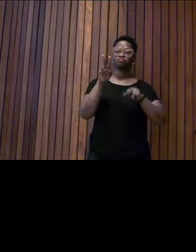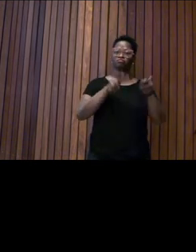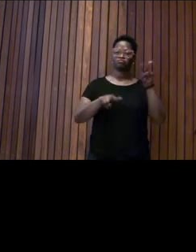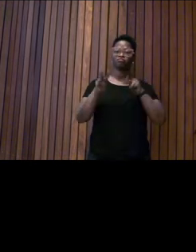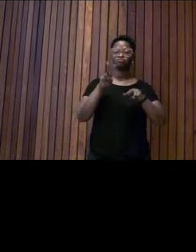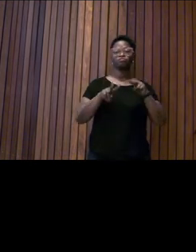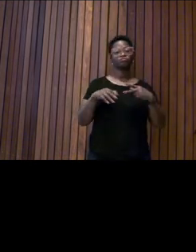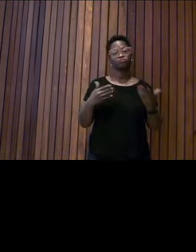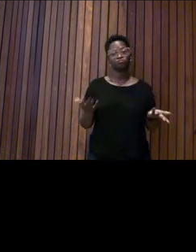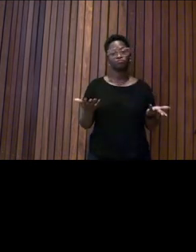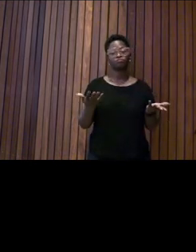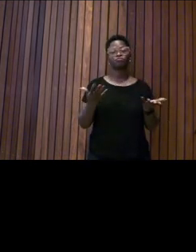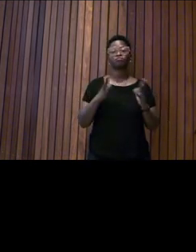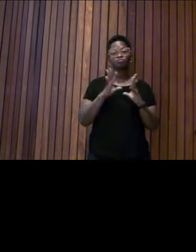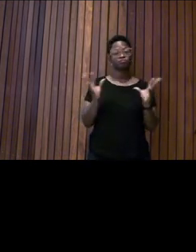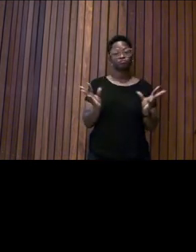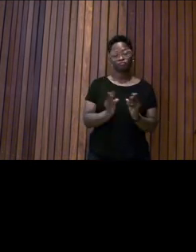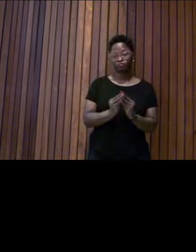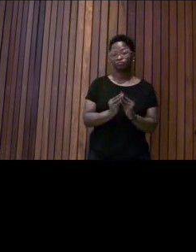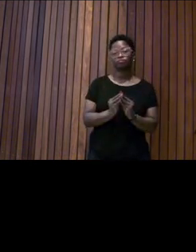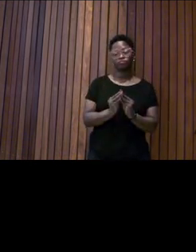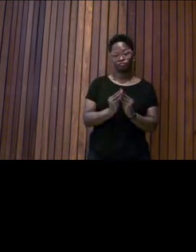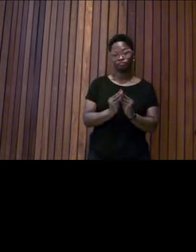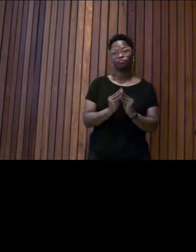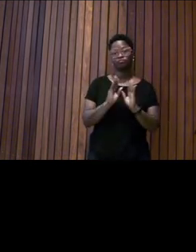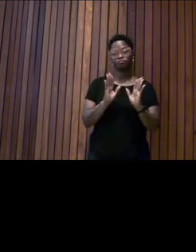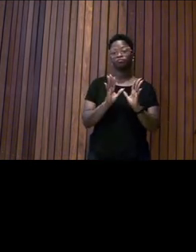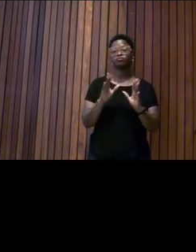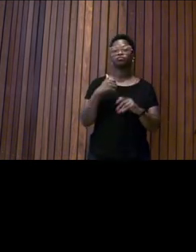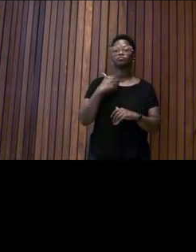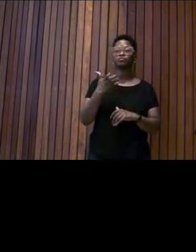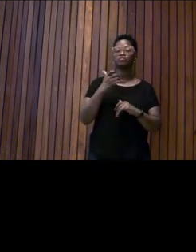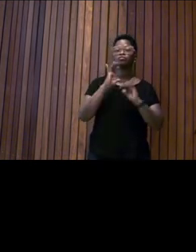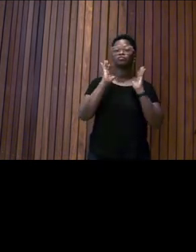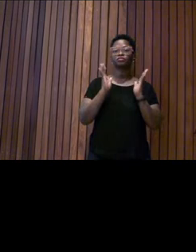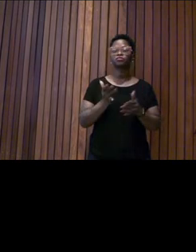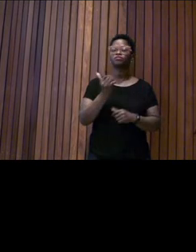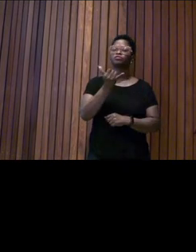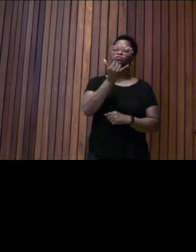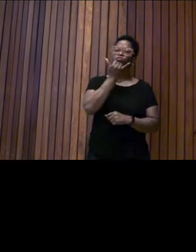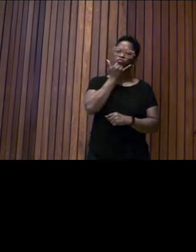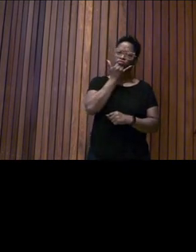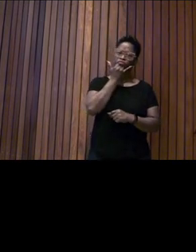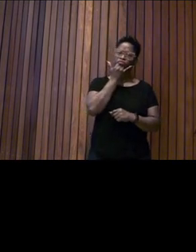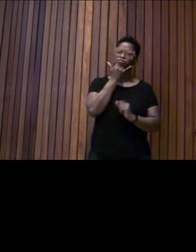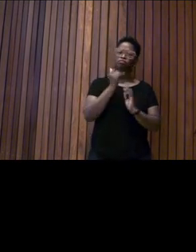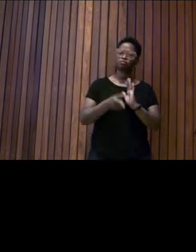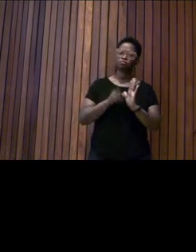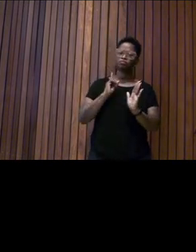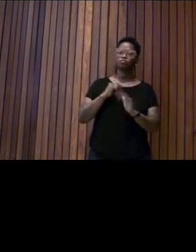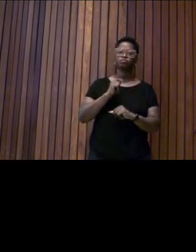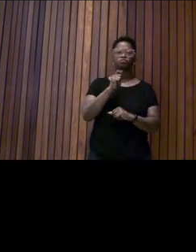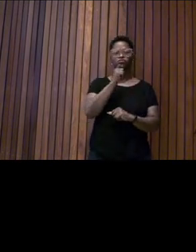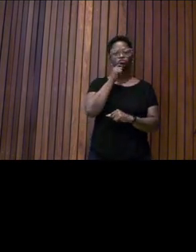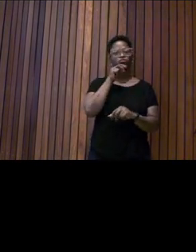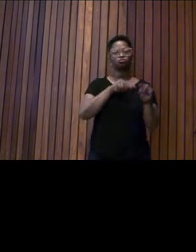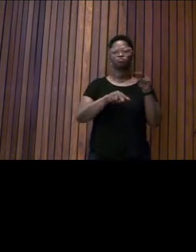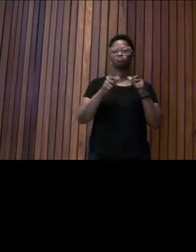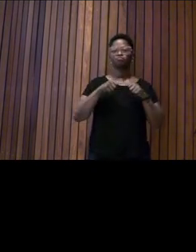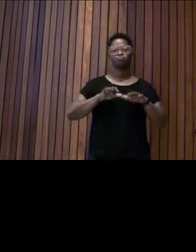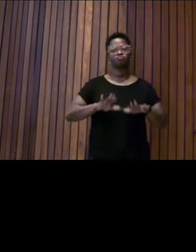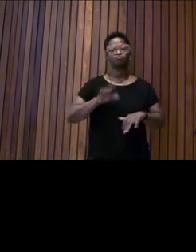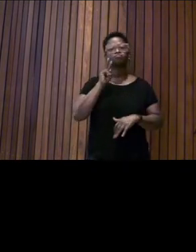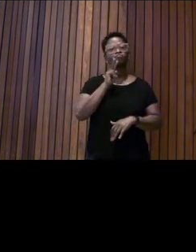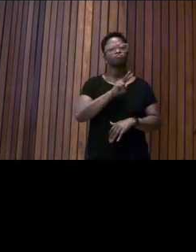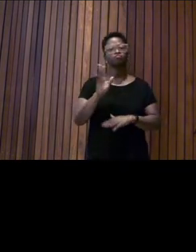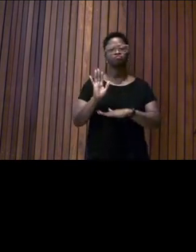bom, as palavras que eu queria dizer são breves palavras. Eu queria só já me desculpar previamente com todos, que eu não vou poder ficar para assistir os